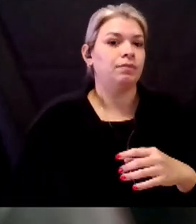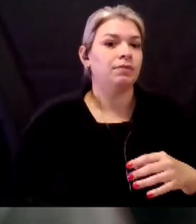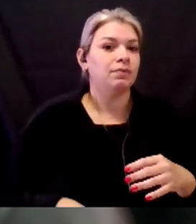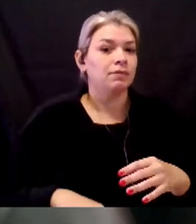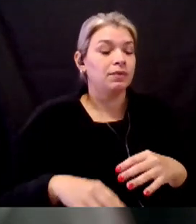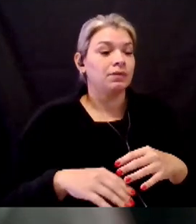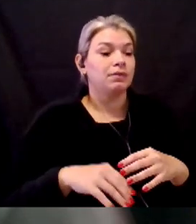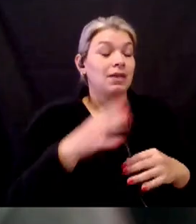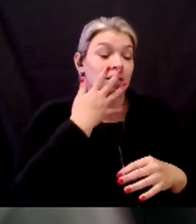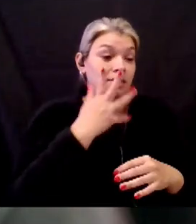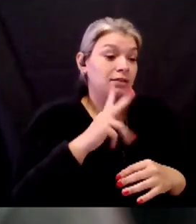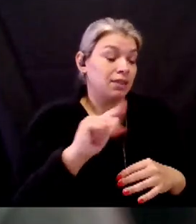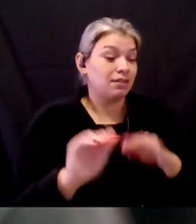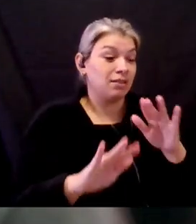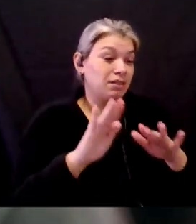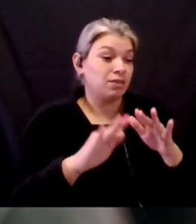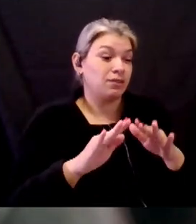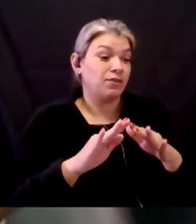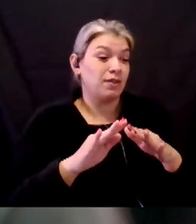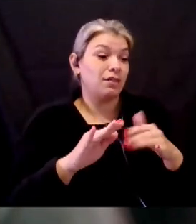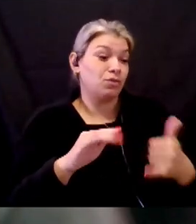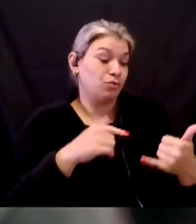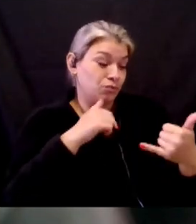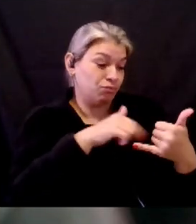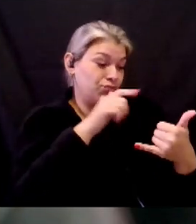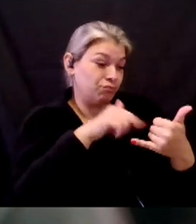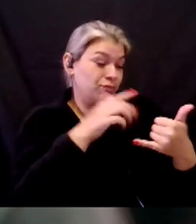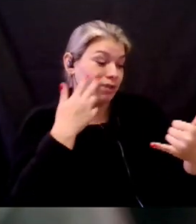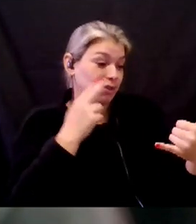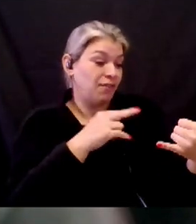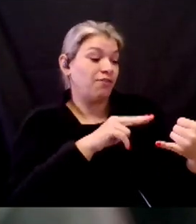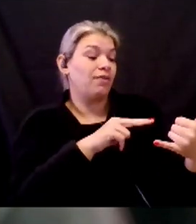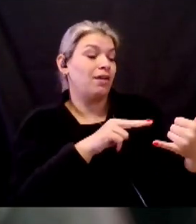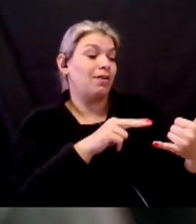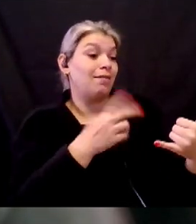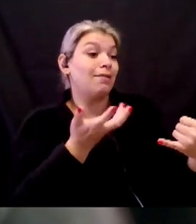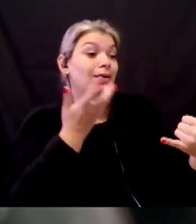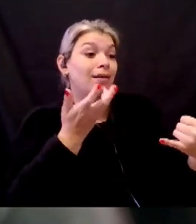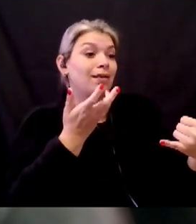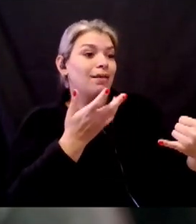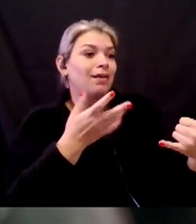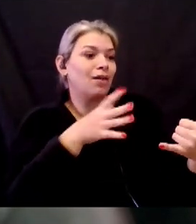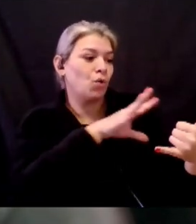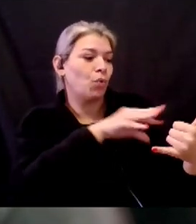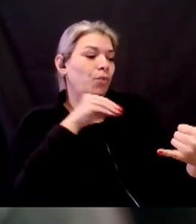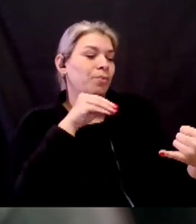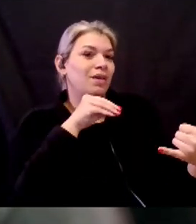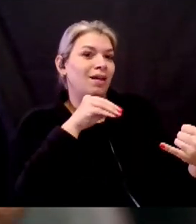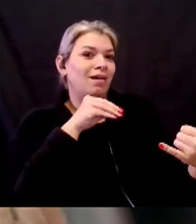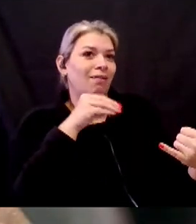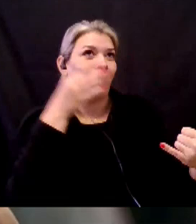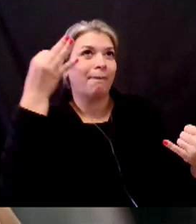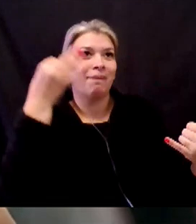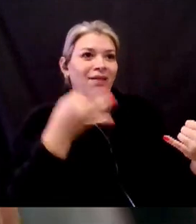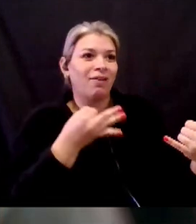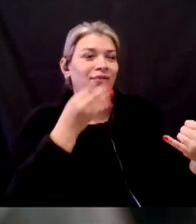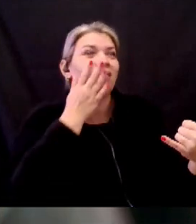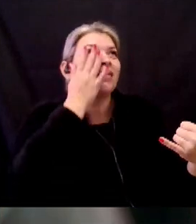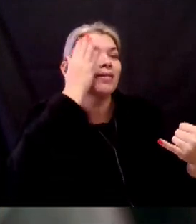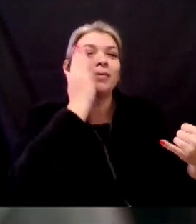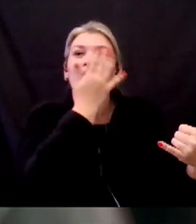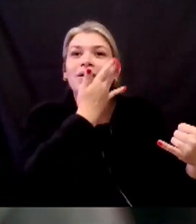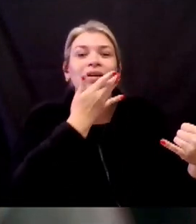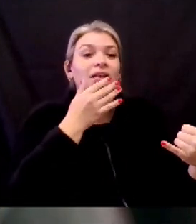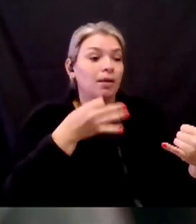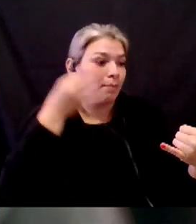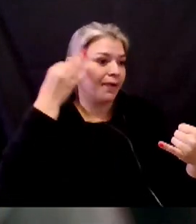se estimulam a tentar usar o skincare para chegar naquela perfeição que a gente nunca vai conseguir. Sim. Então, é um estímulo também da criança